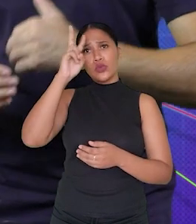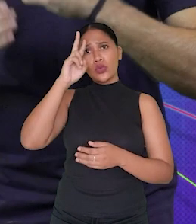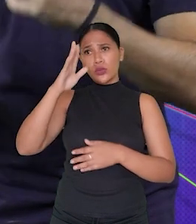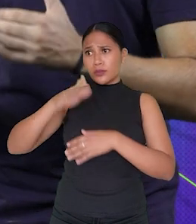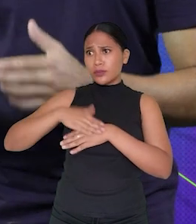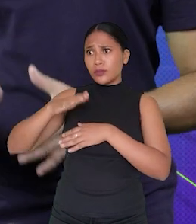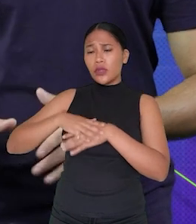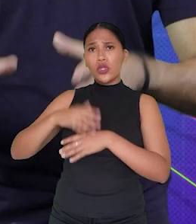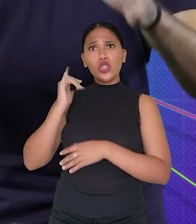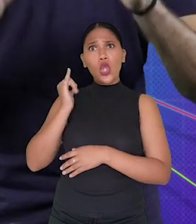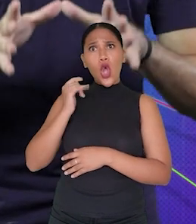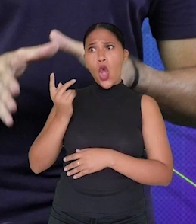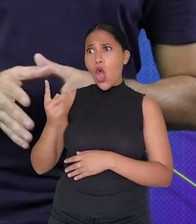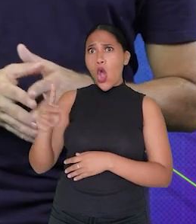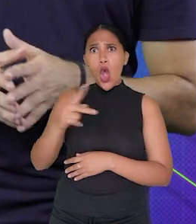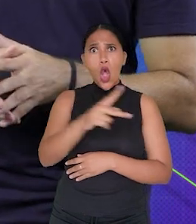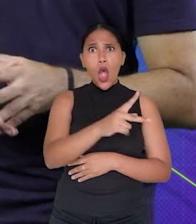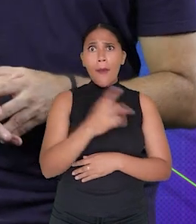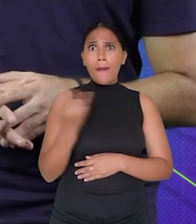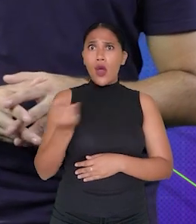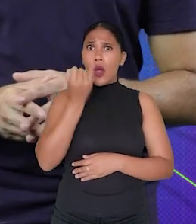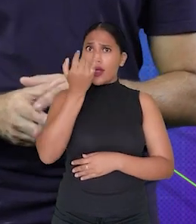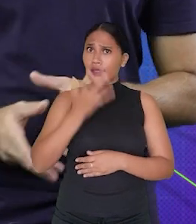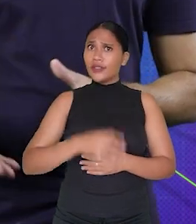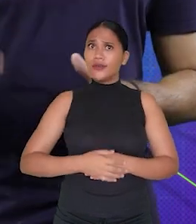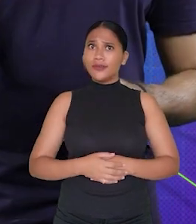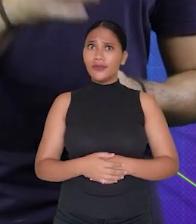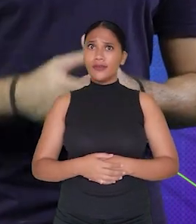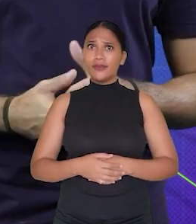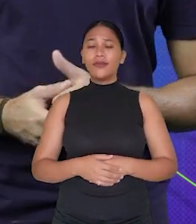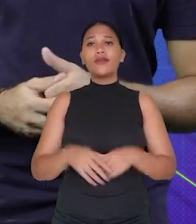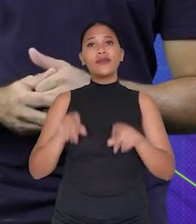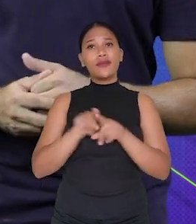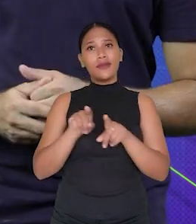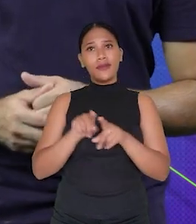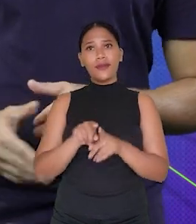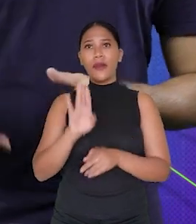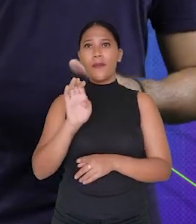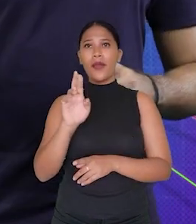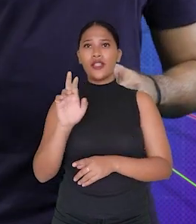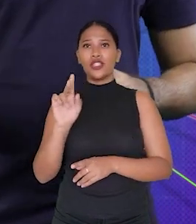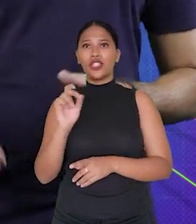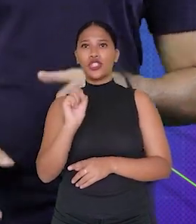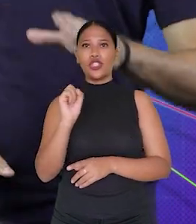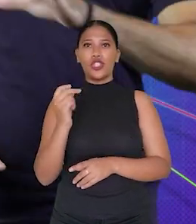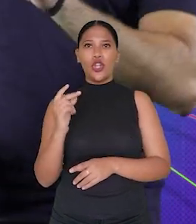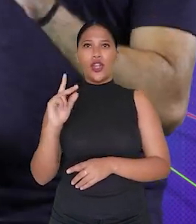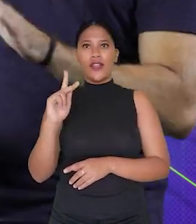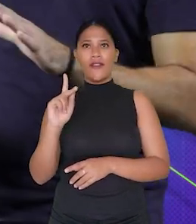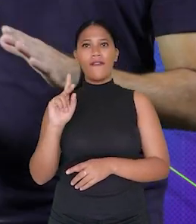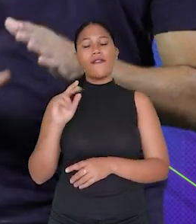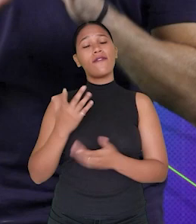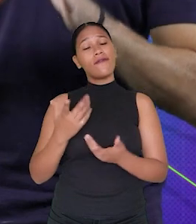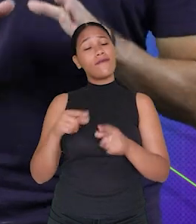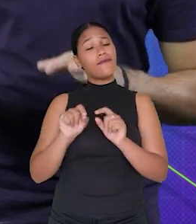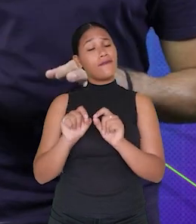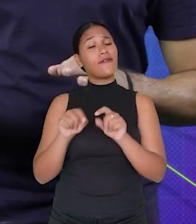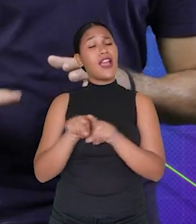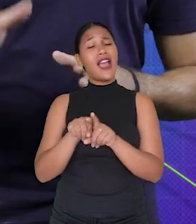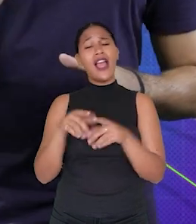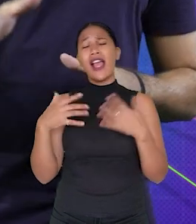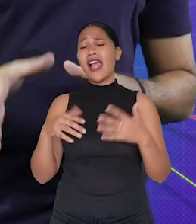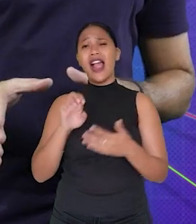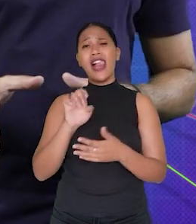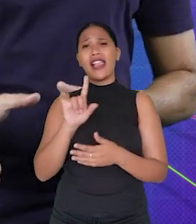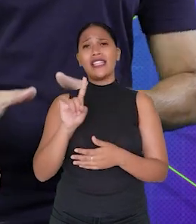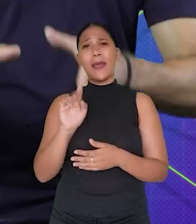personagens completos e são muito importantes para a história. BioShock Infinite. Elizabeth é um personagem secundário incrível